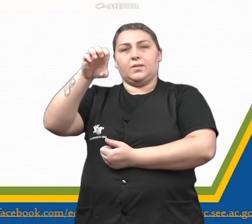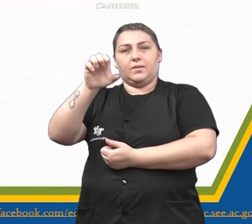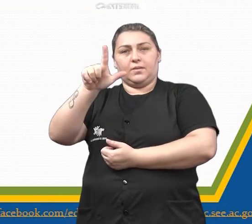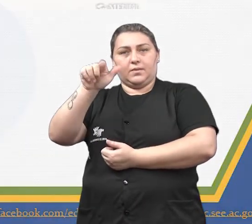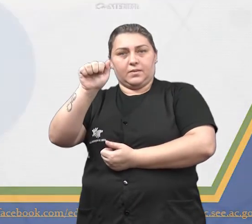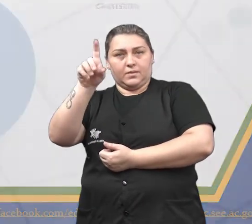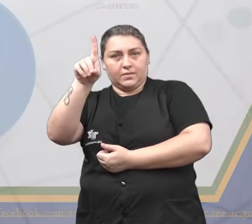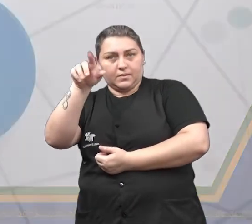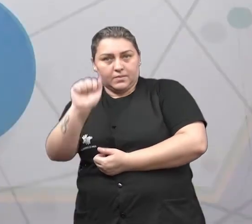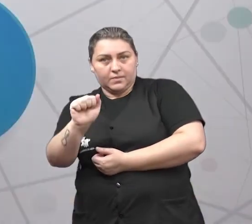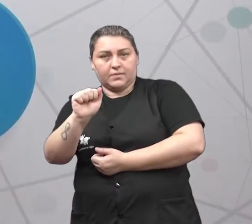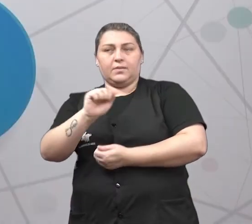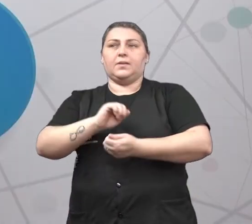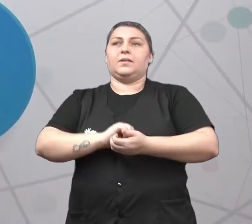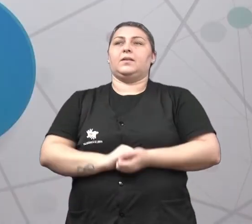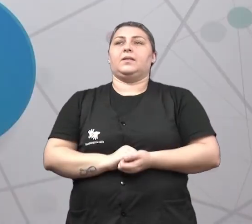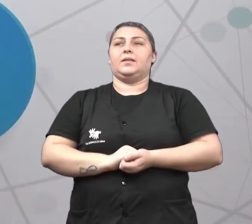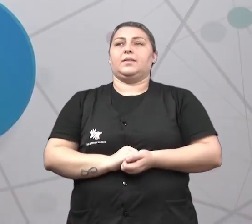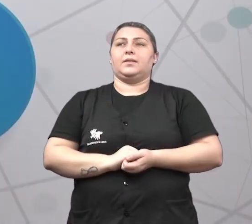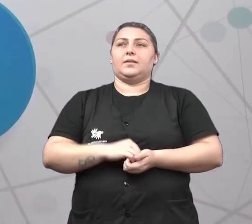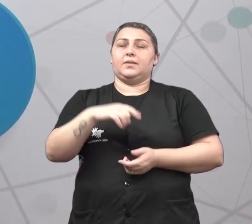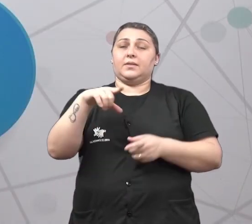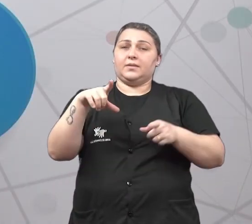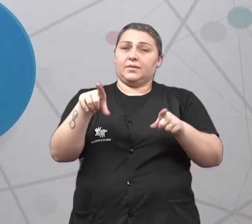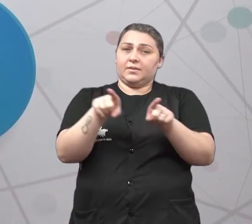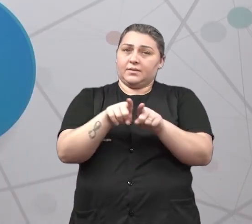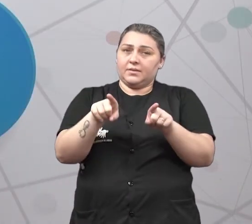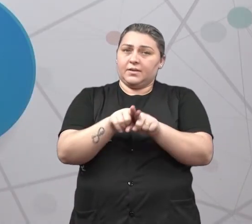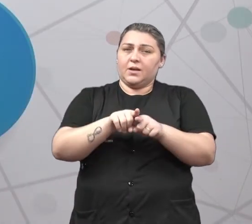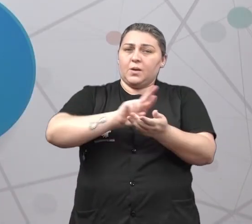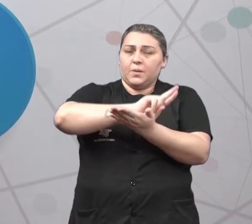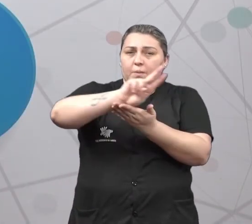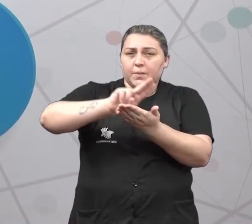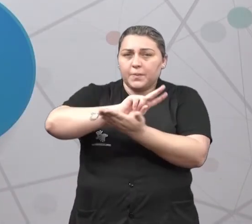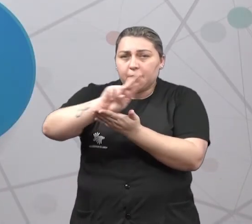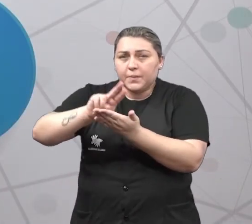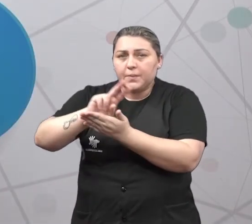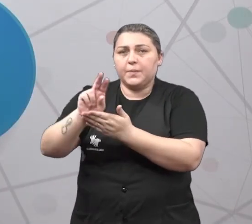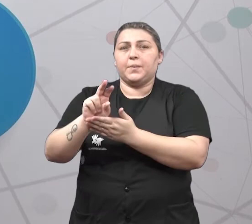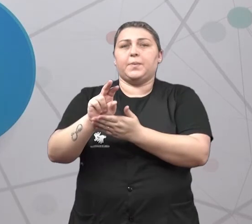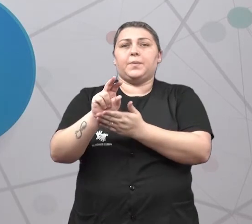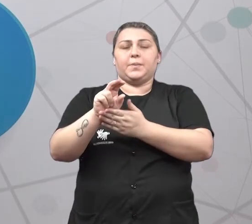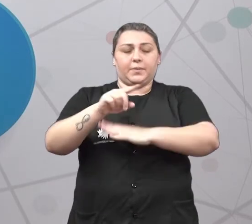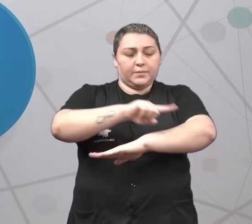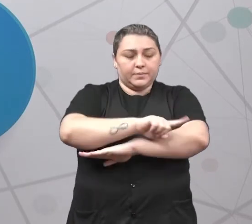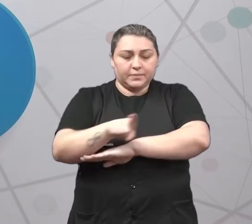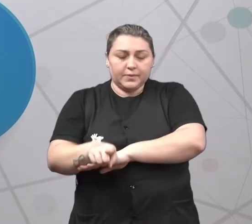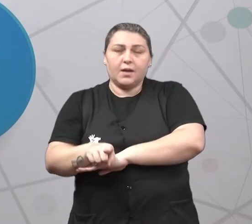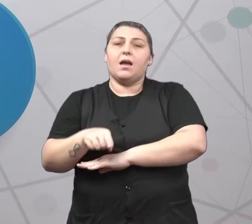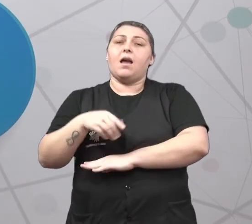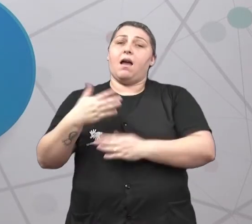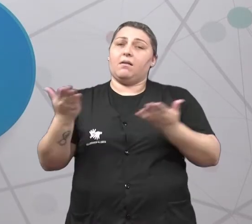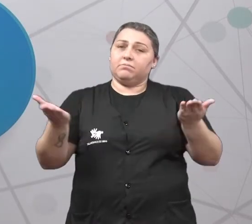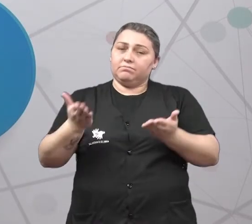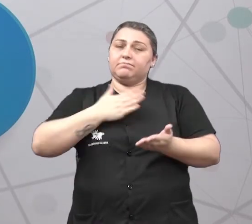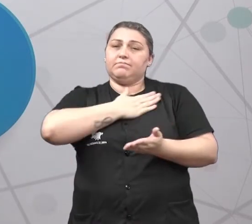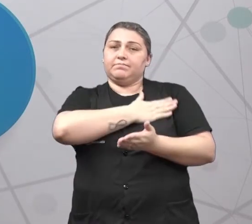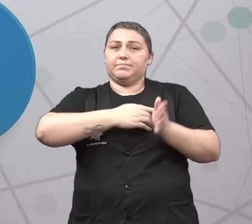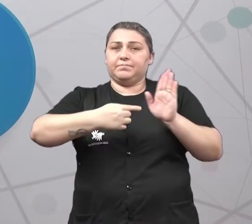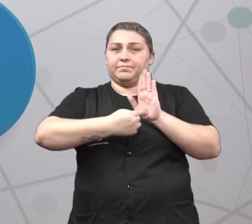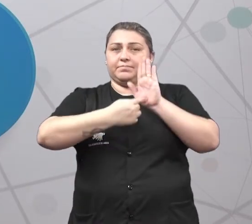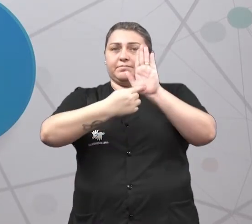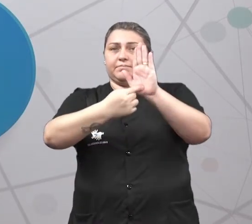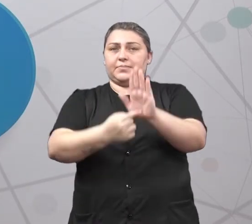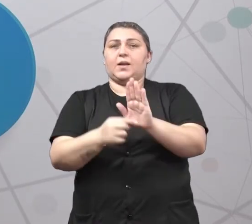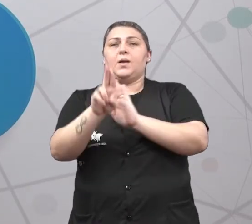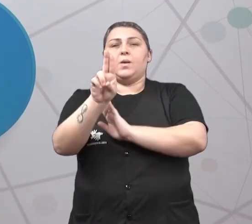balança também. Existe outro tipo de, vários outros tipos de balanças, né? E agora eu gostaria de mostrar para vocês